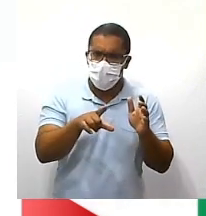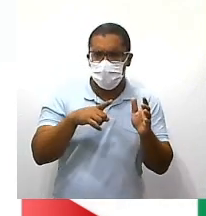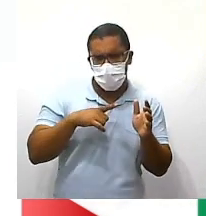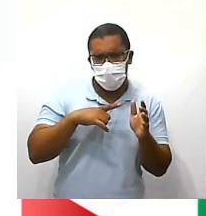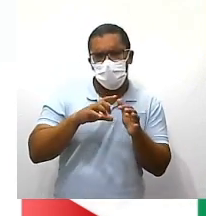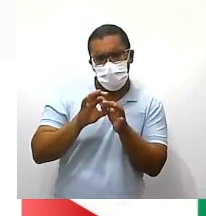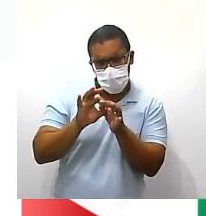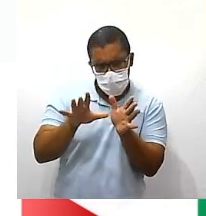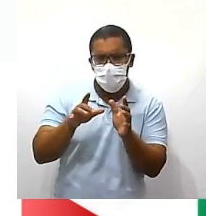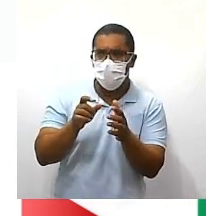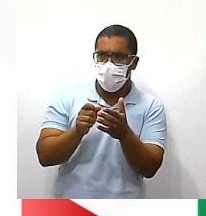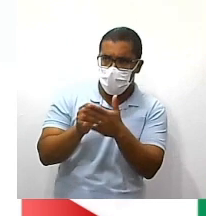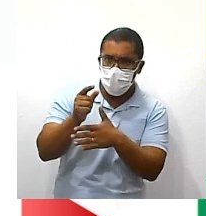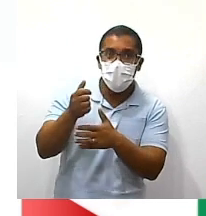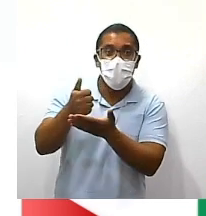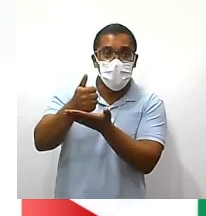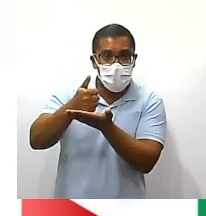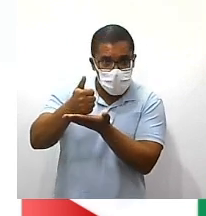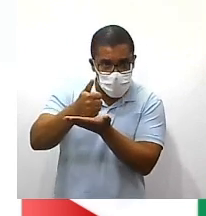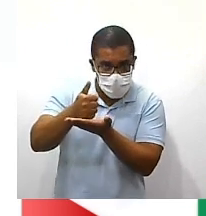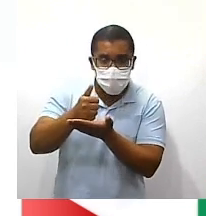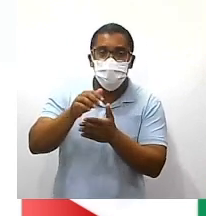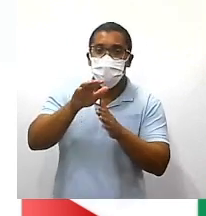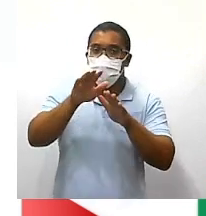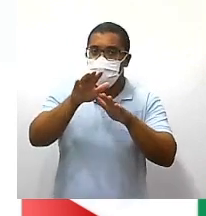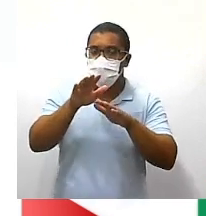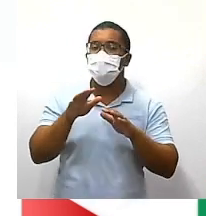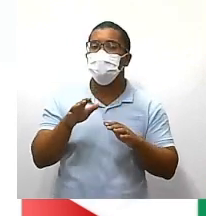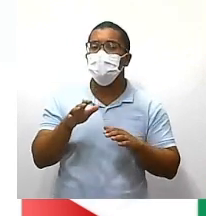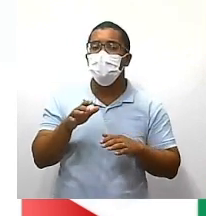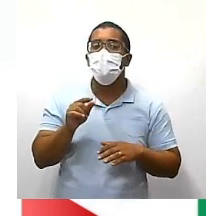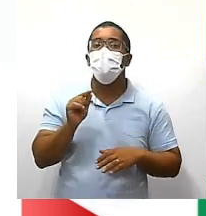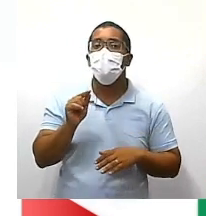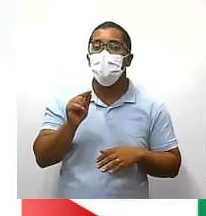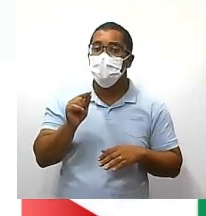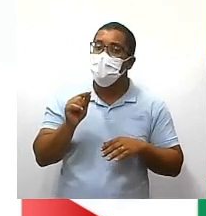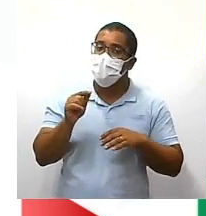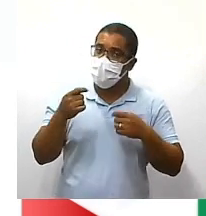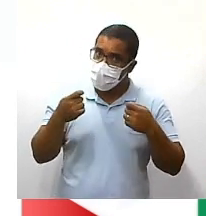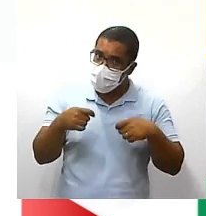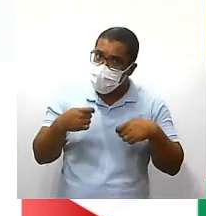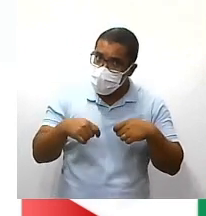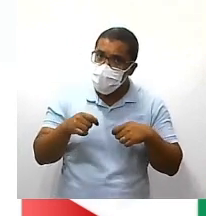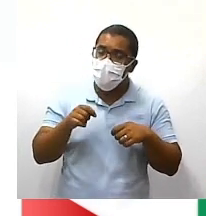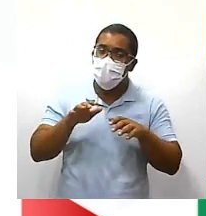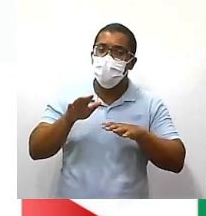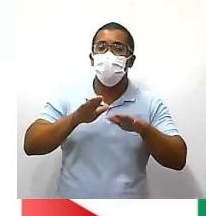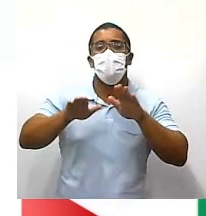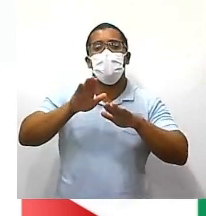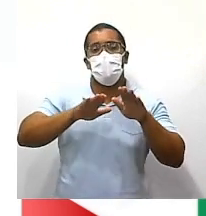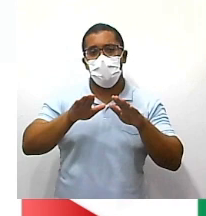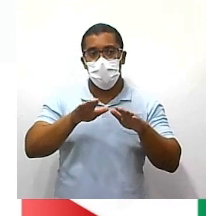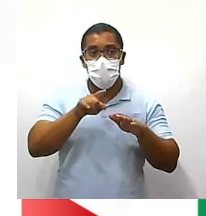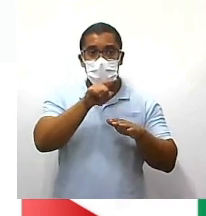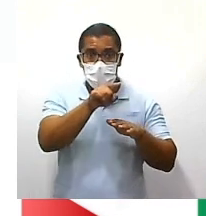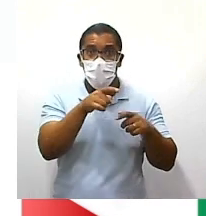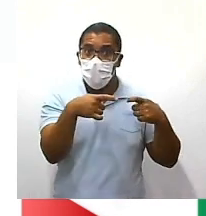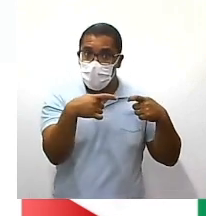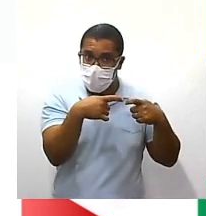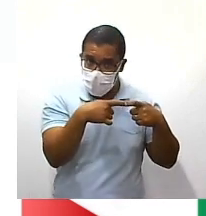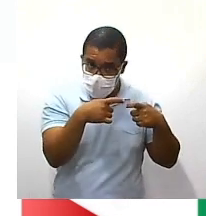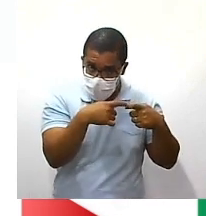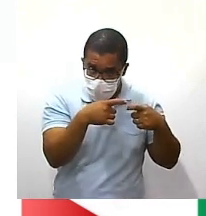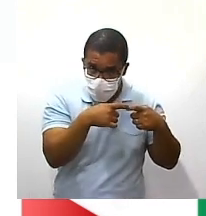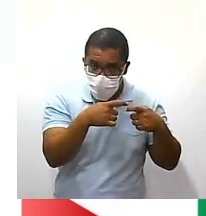os antidepressivos eles têm muitos efeitos colaterais e devem ser sempre consumidos